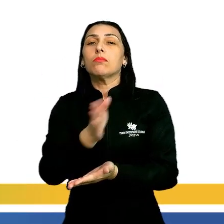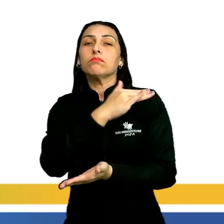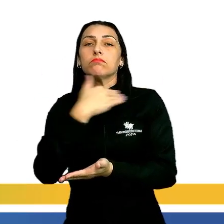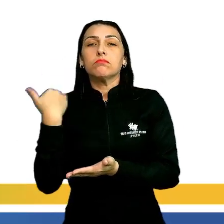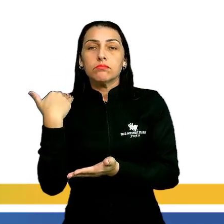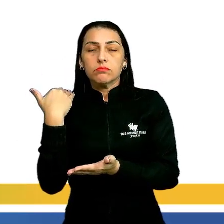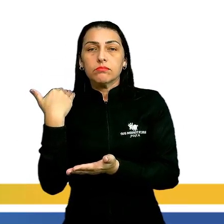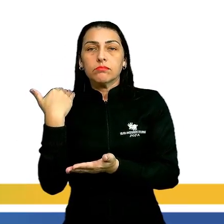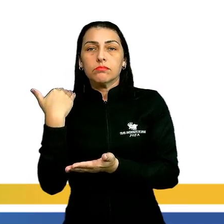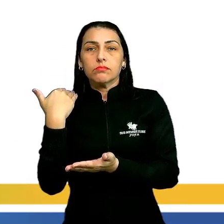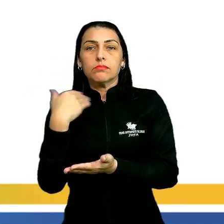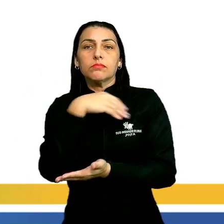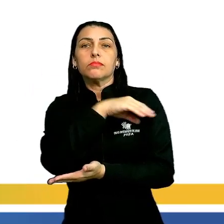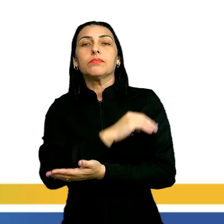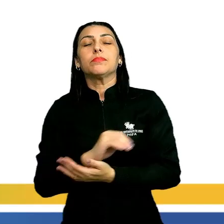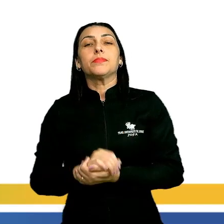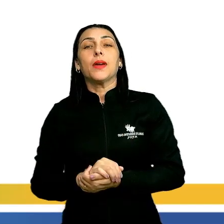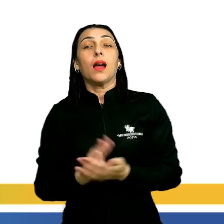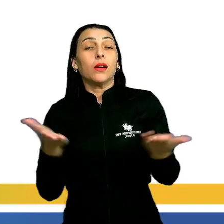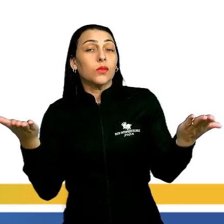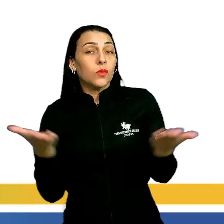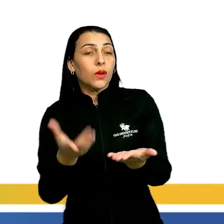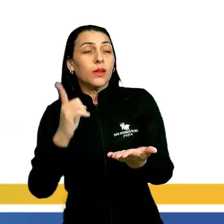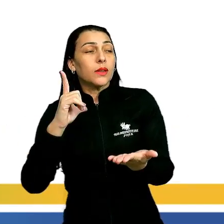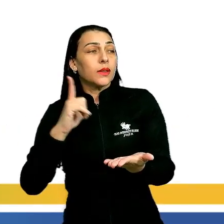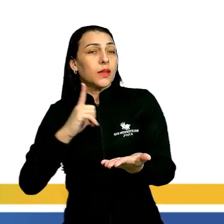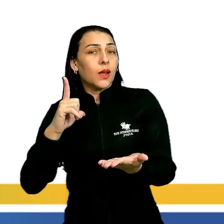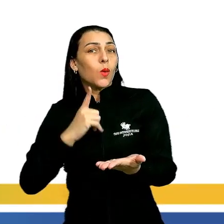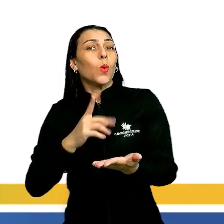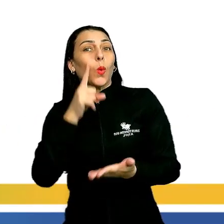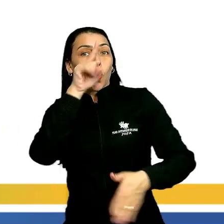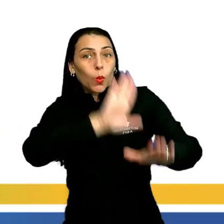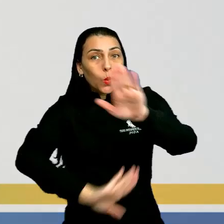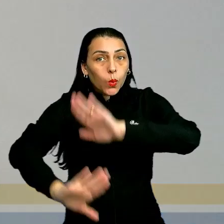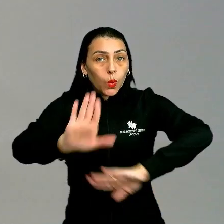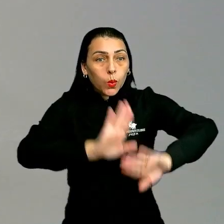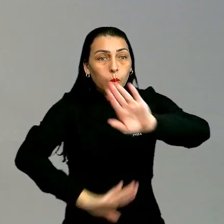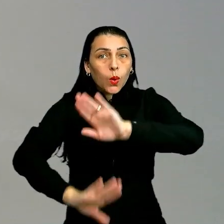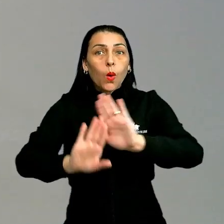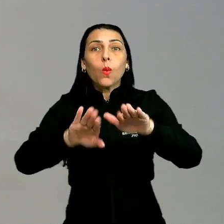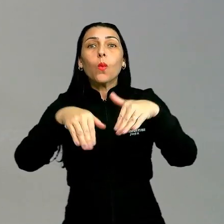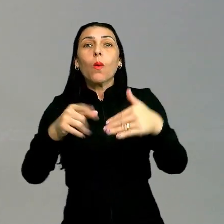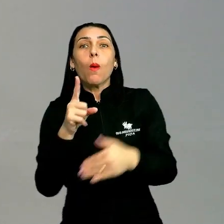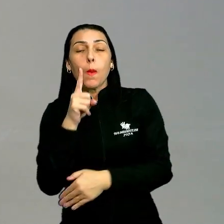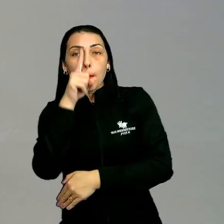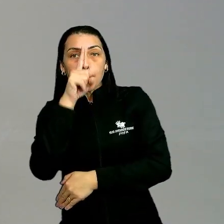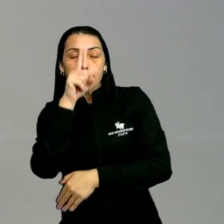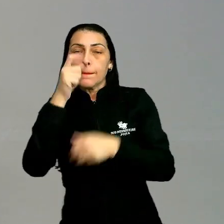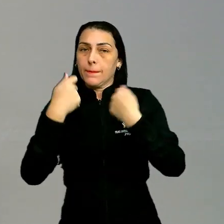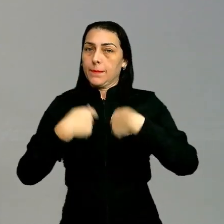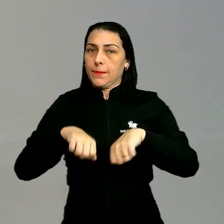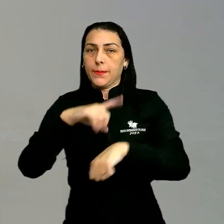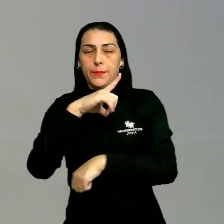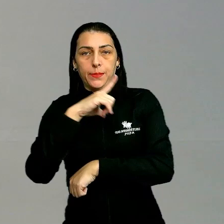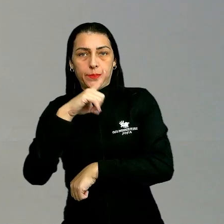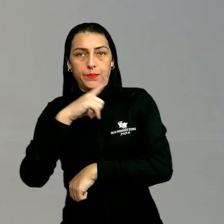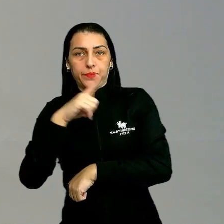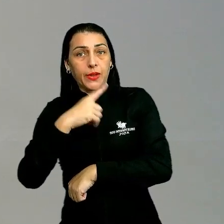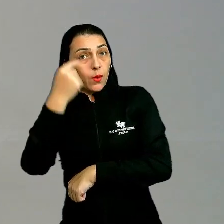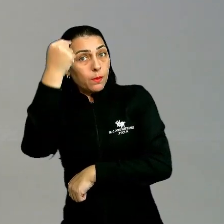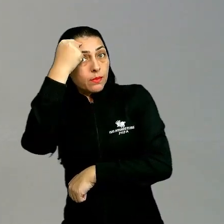mortal. Logo, Sócrates é mortal. Agora, temos que ter um cuidado. Qual é o cuidado que precisamos ter? É